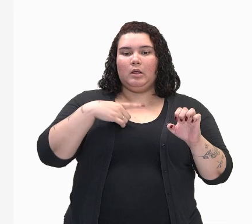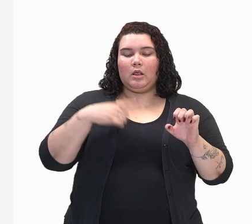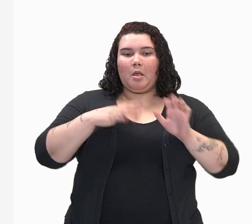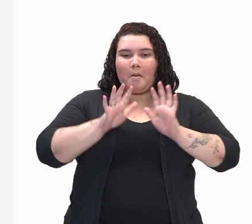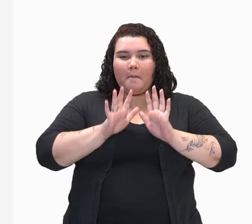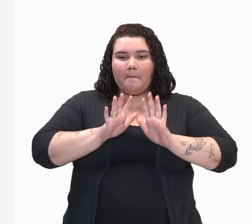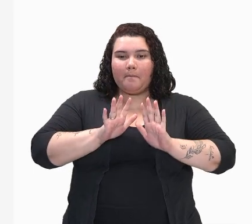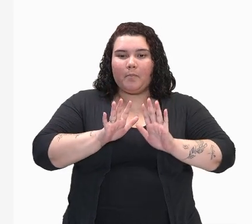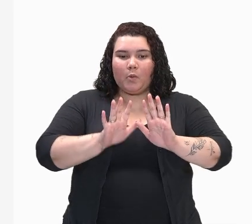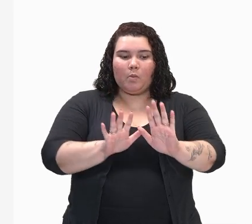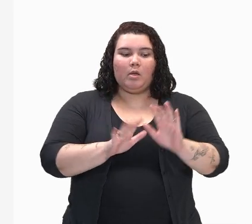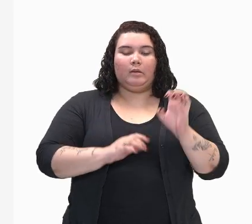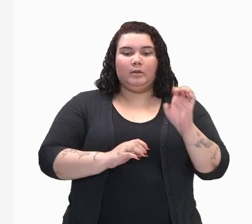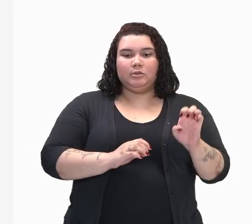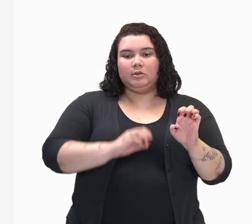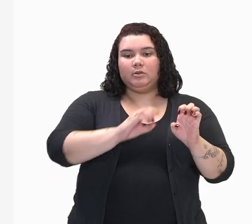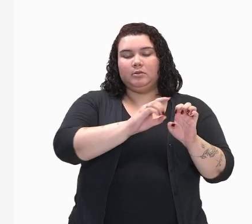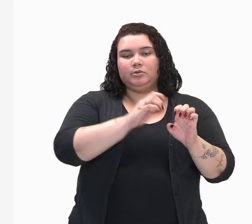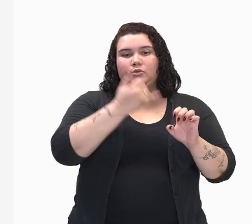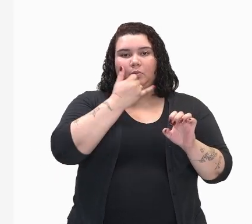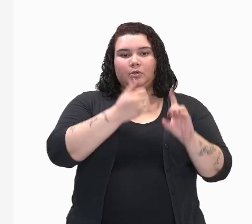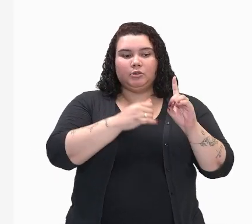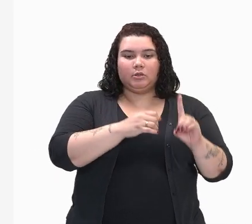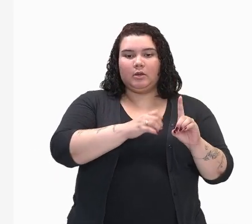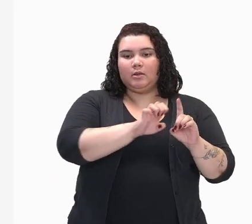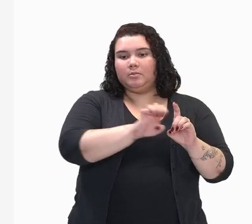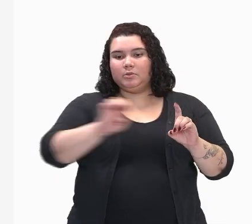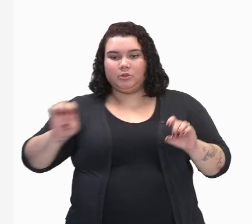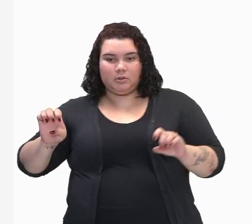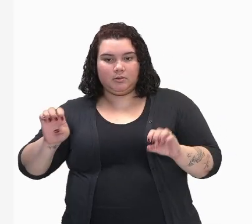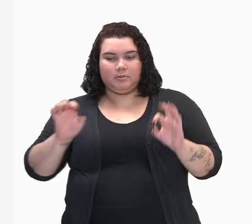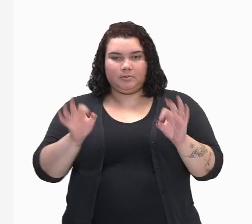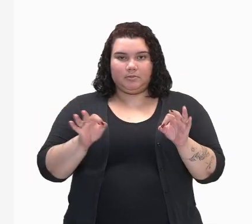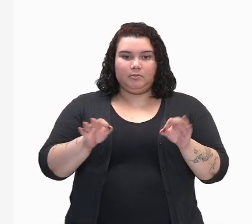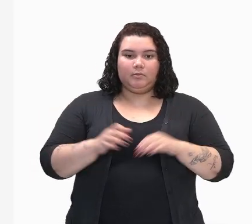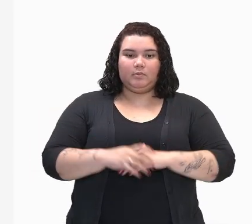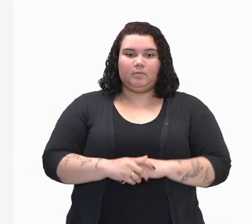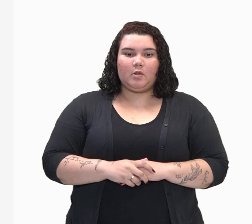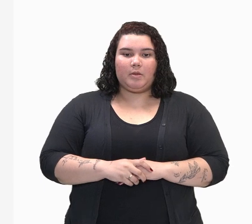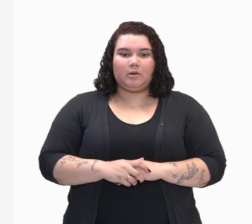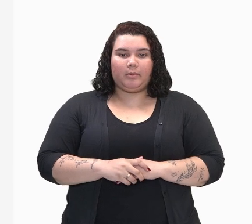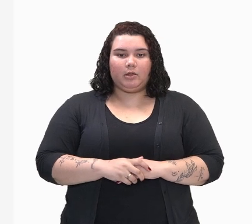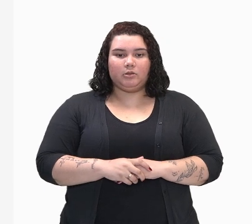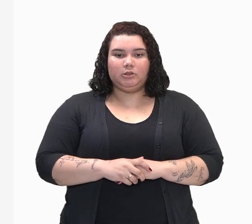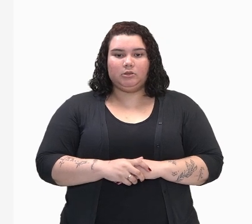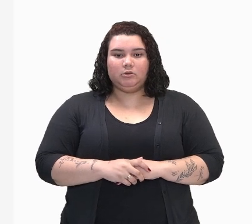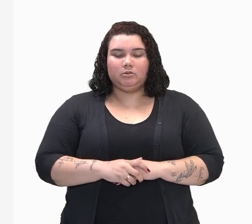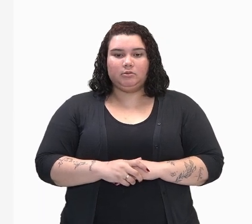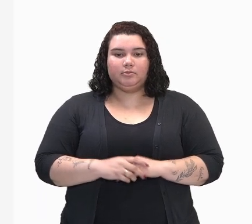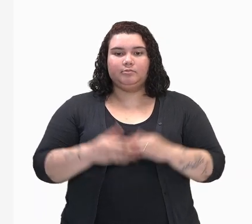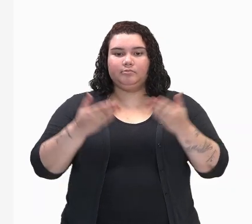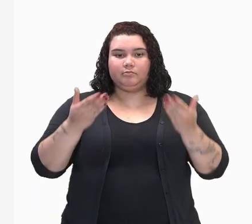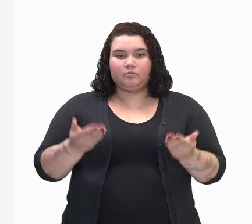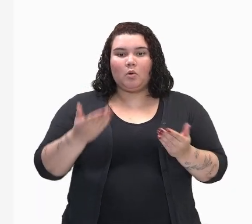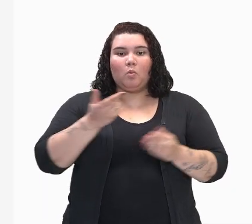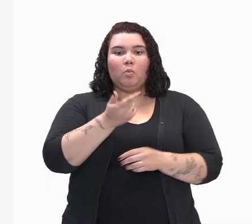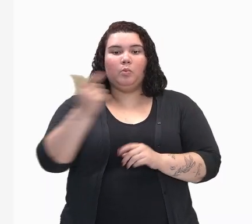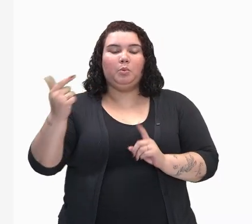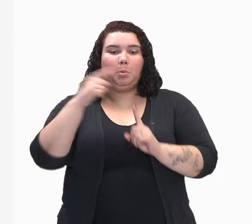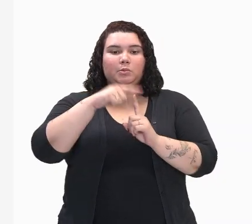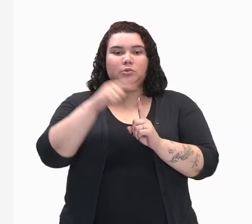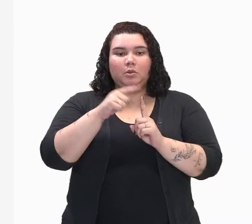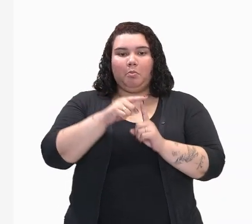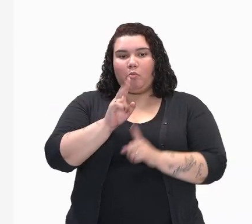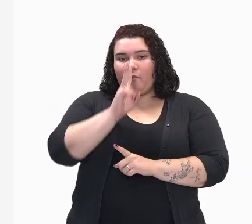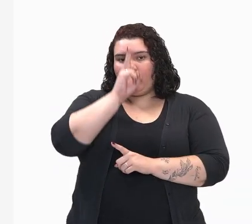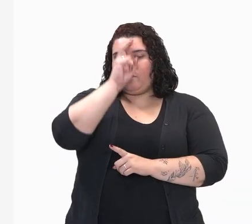aí nós temos a caracterização da força, módulo, direção e sentido. Temos um outro exemplo, força inclinada com um ângulo